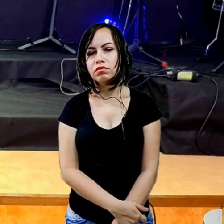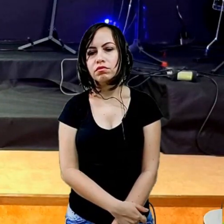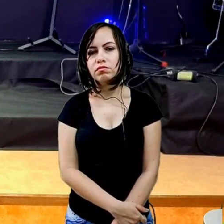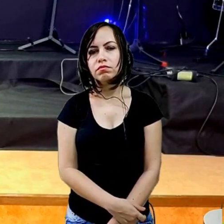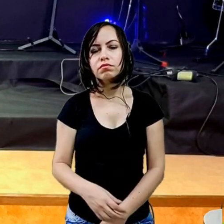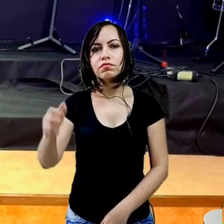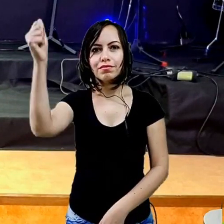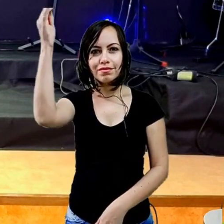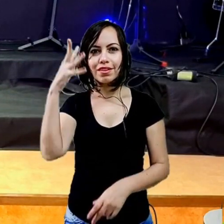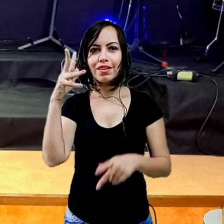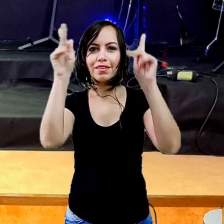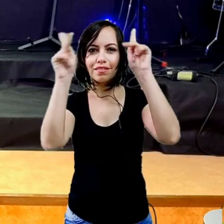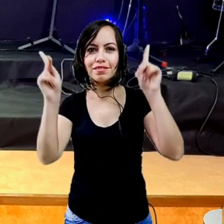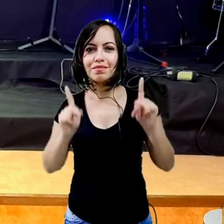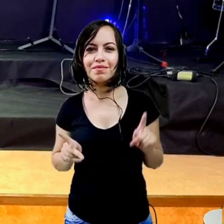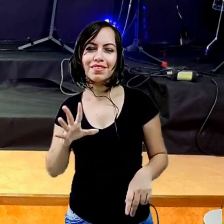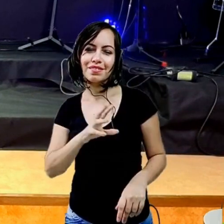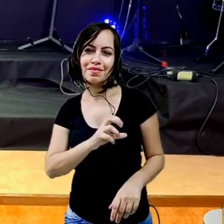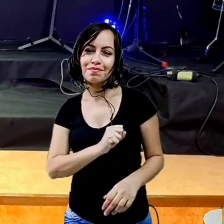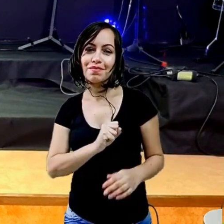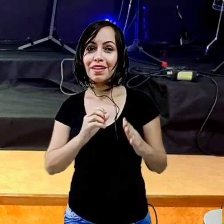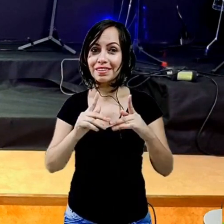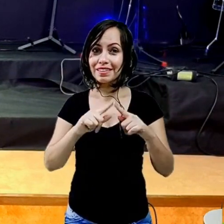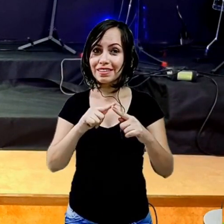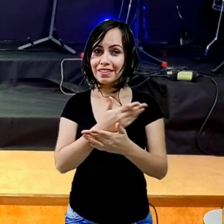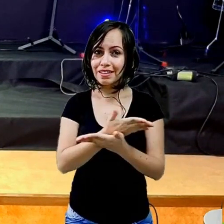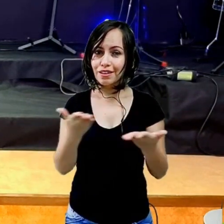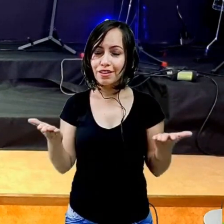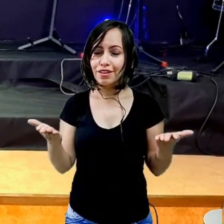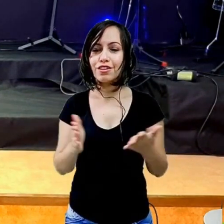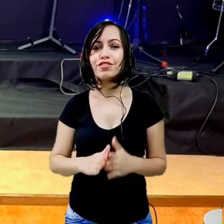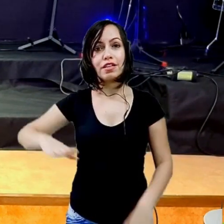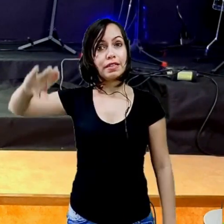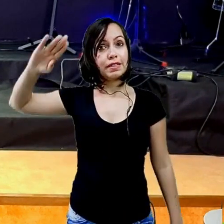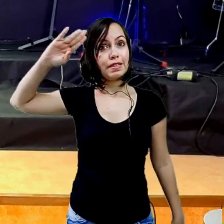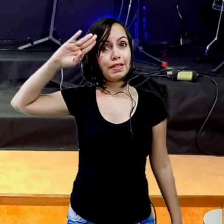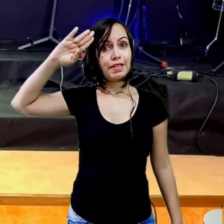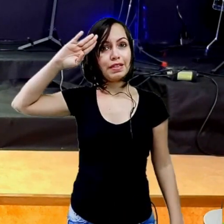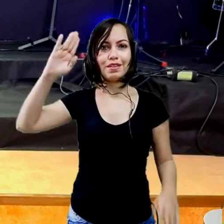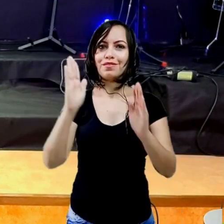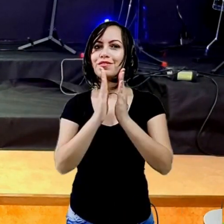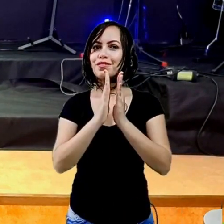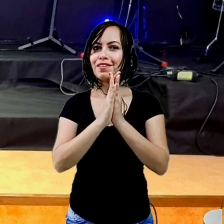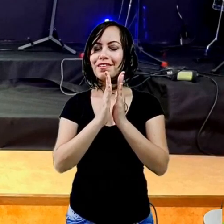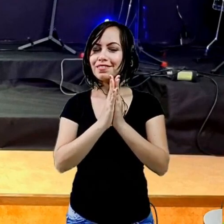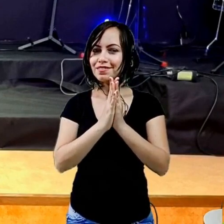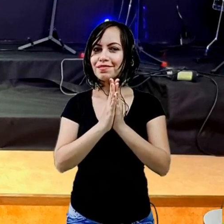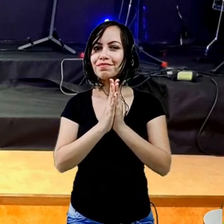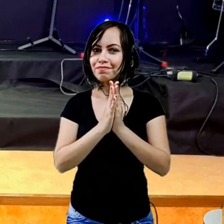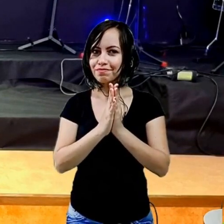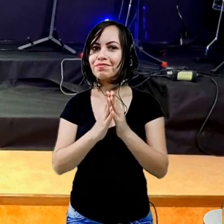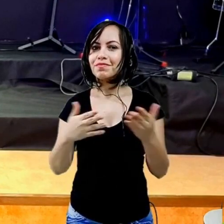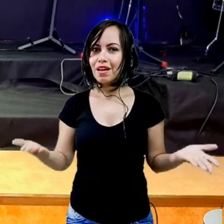Graça e paz, amada igreja, graça e paz, guerreiros de oração.